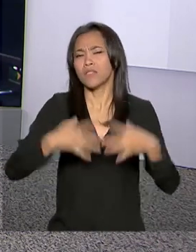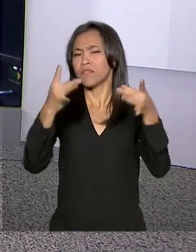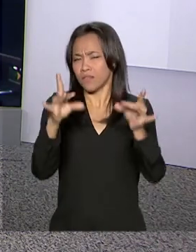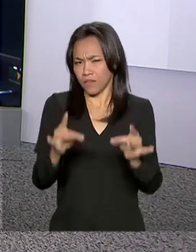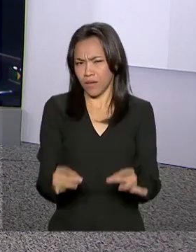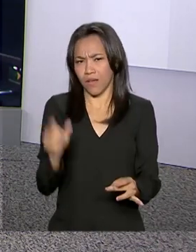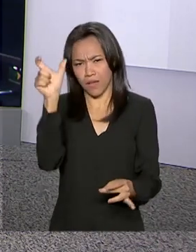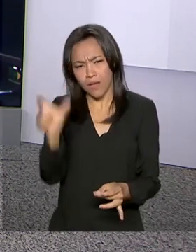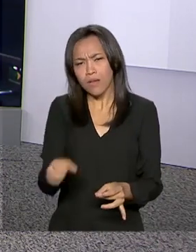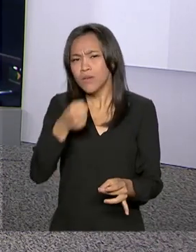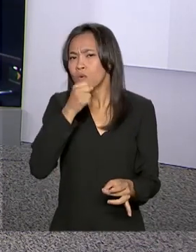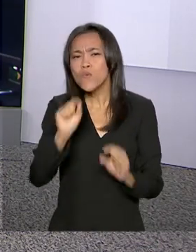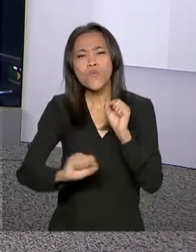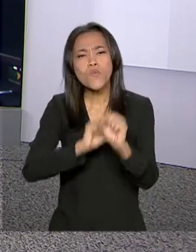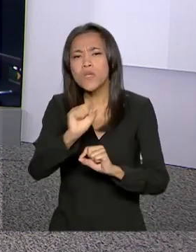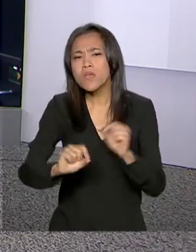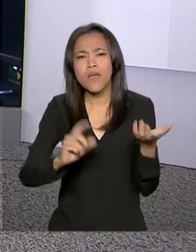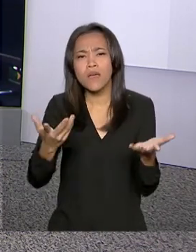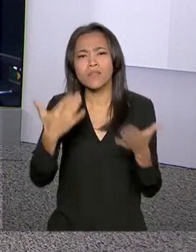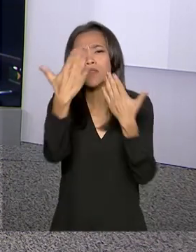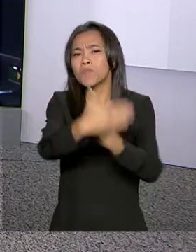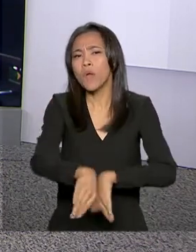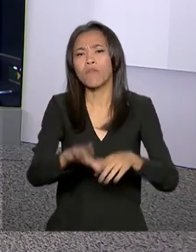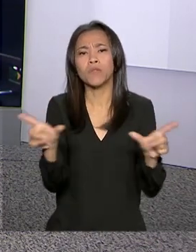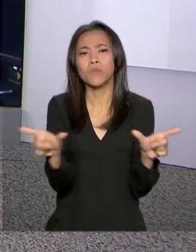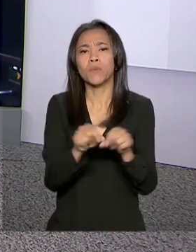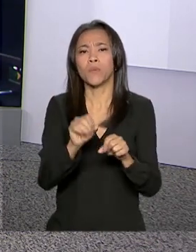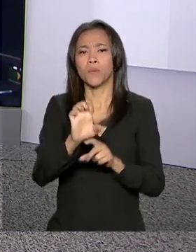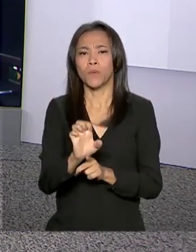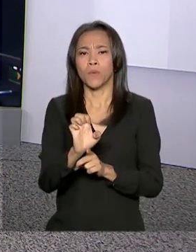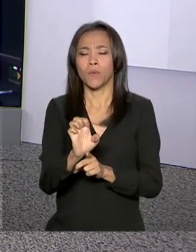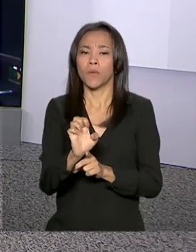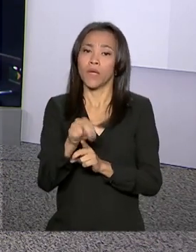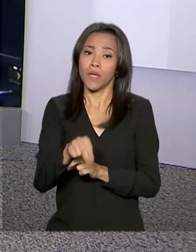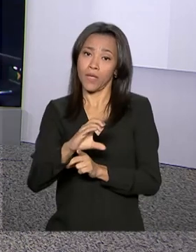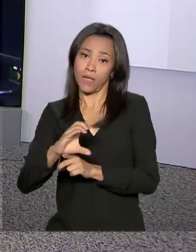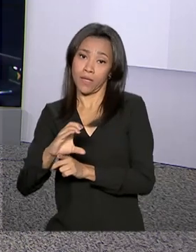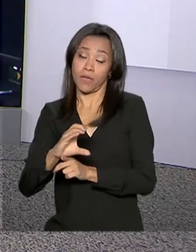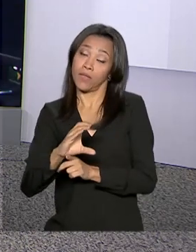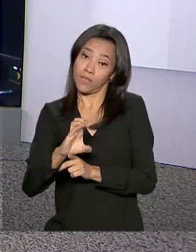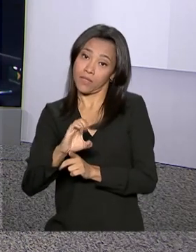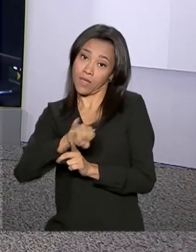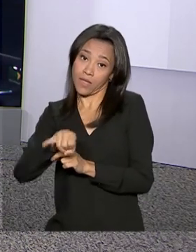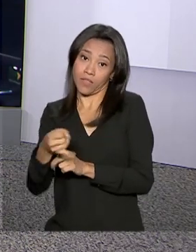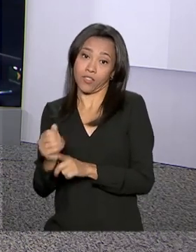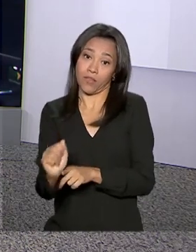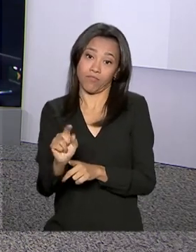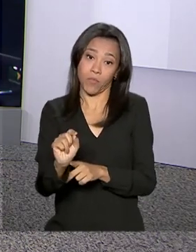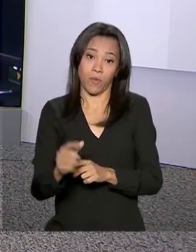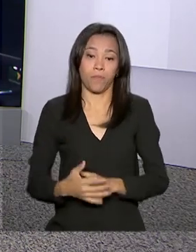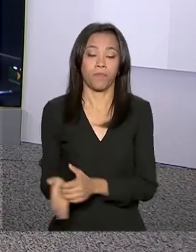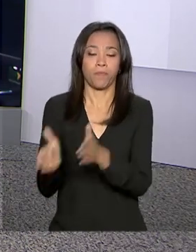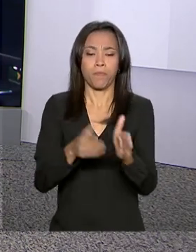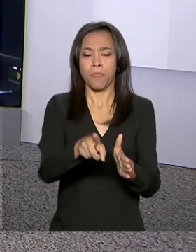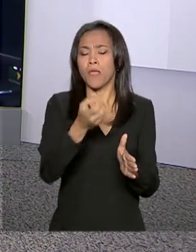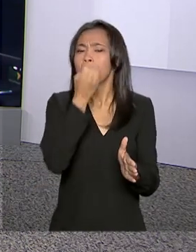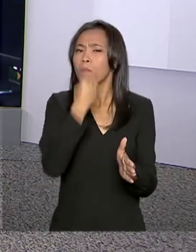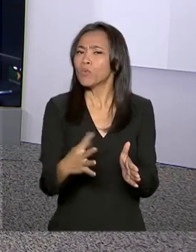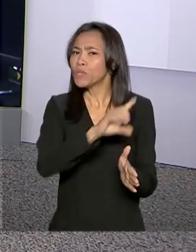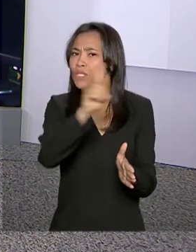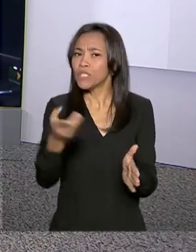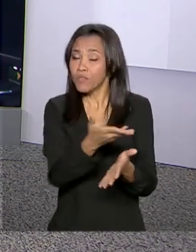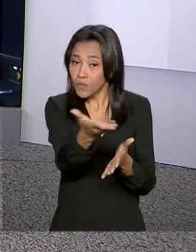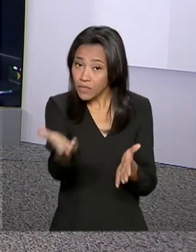direitinho o que é ou seja bom dia pra você ricardo onde a marca bom dia você acompanha o